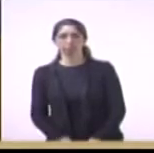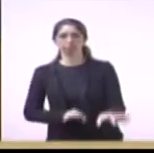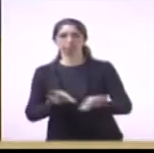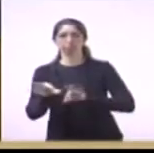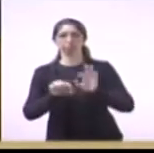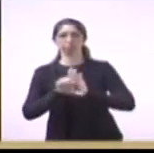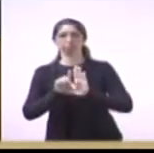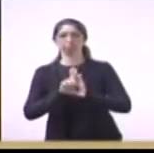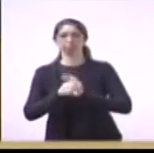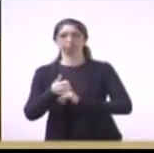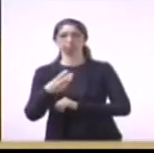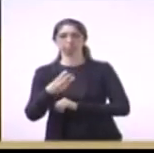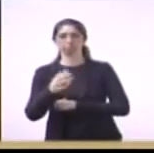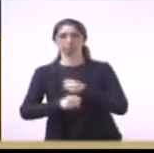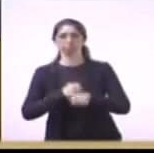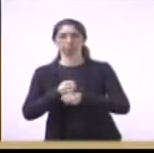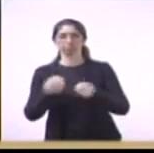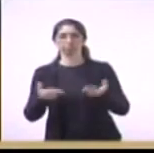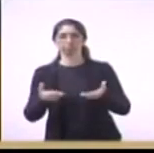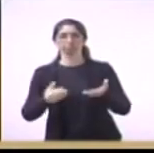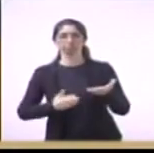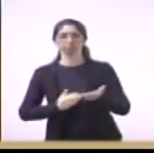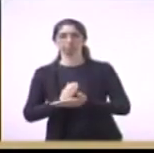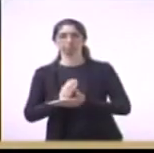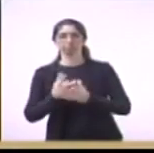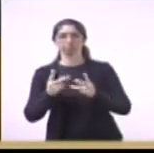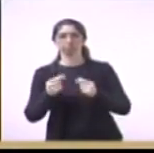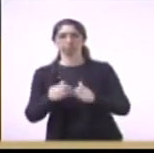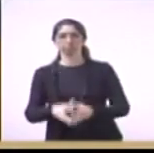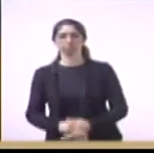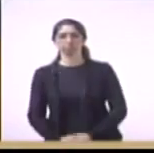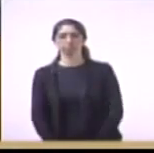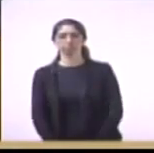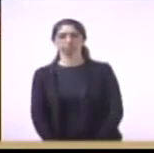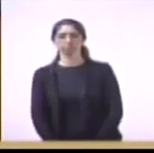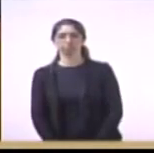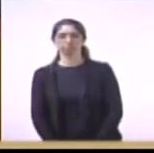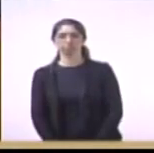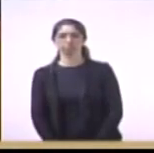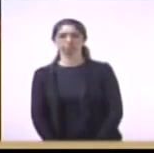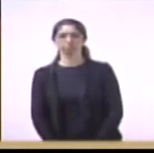Projeto de lei número 13/15 foi aprovada por unanimidade.